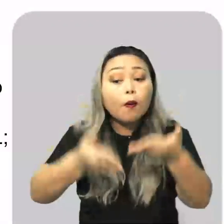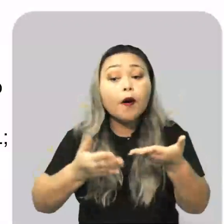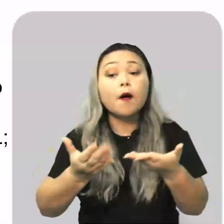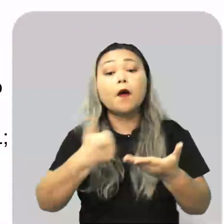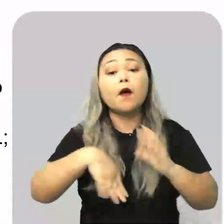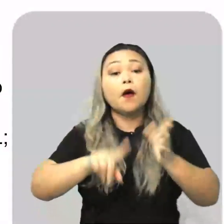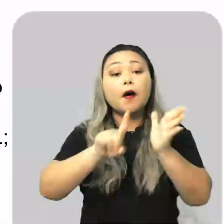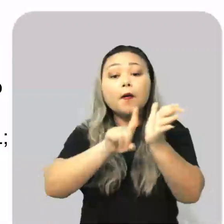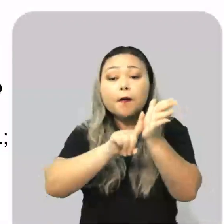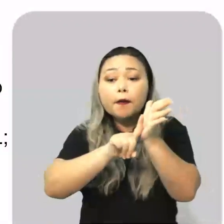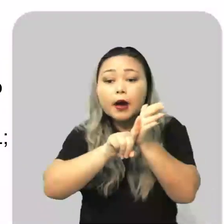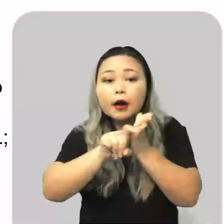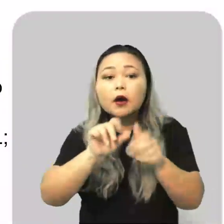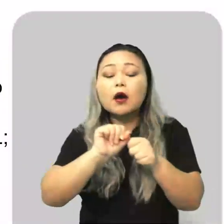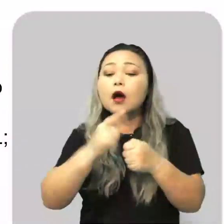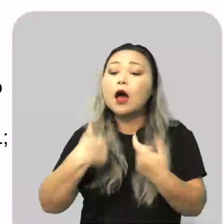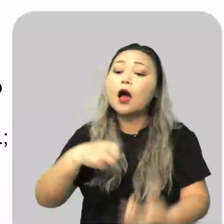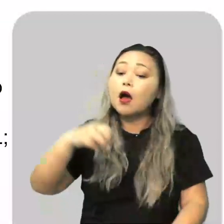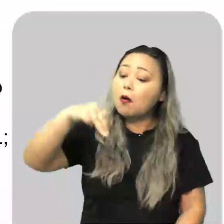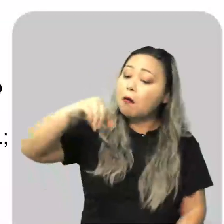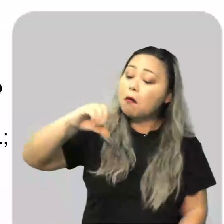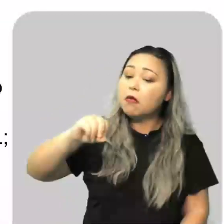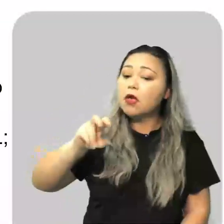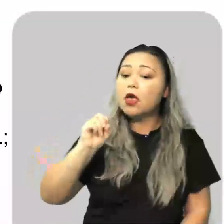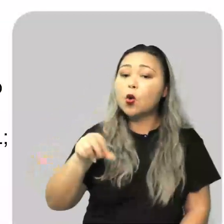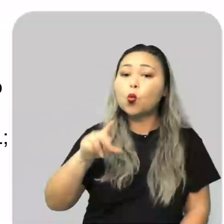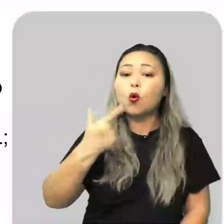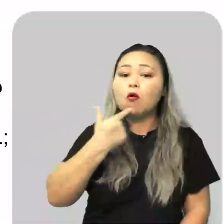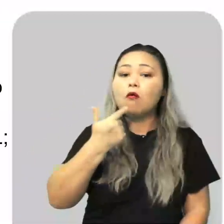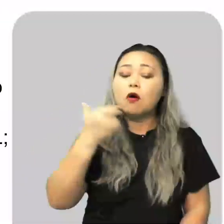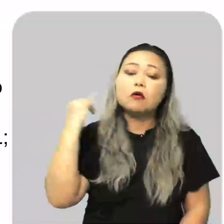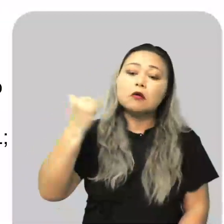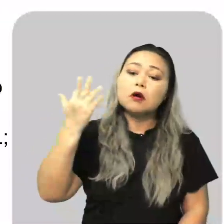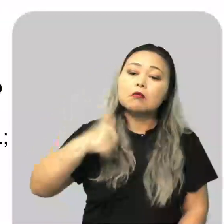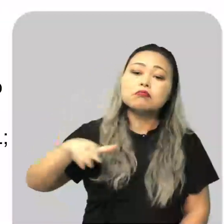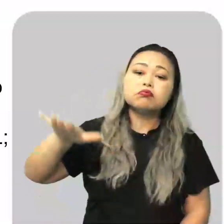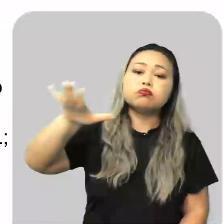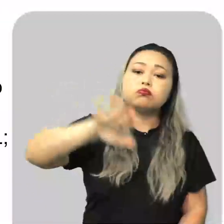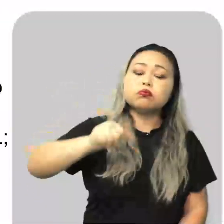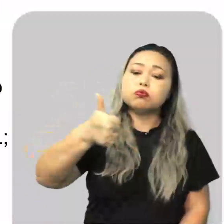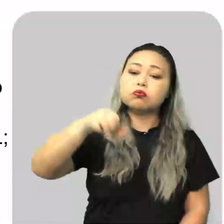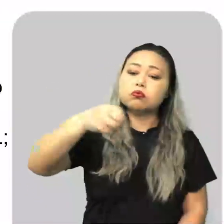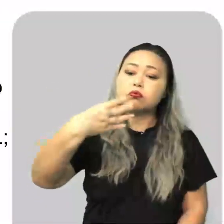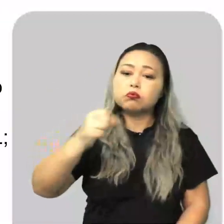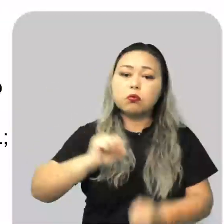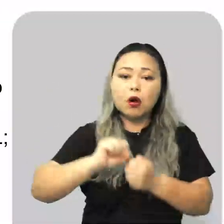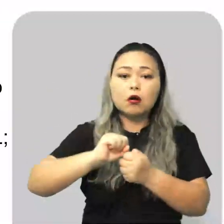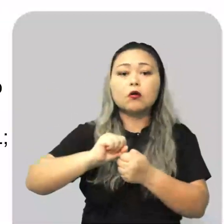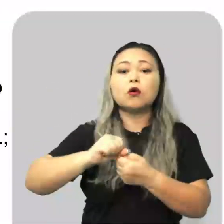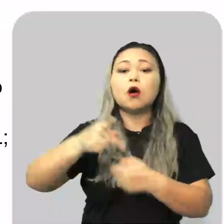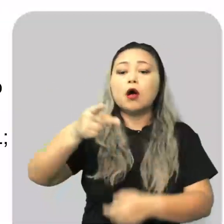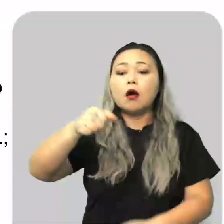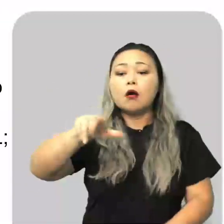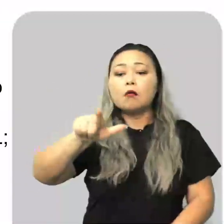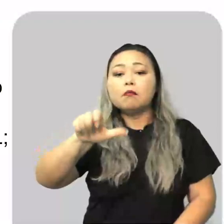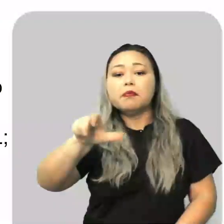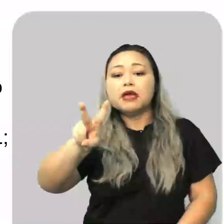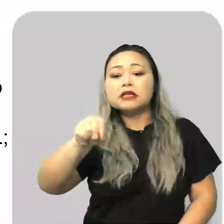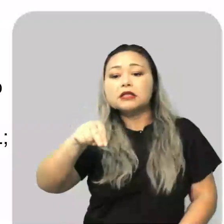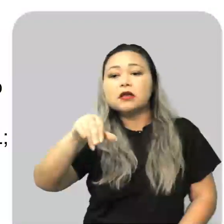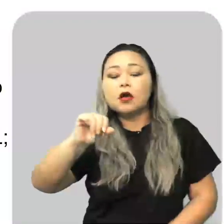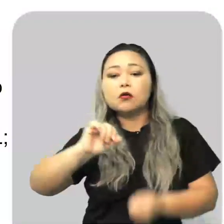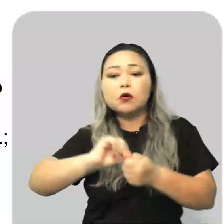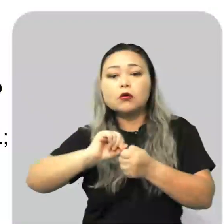bactérias. E agora nós temos os micovírus. Seu primeiro relato foi na Pensilvânia, em 1948, na produção de